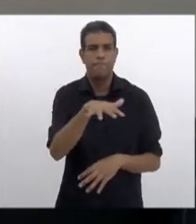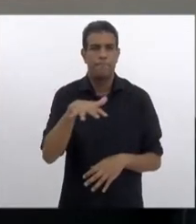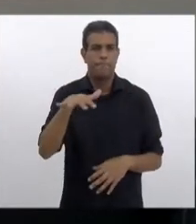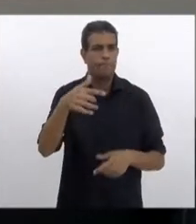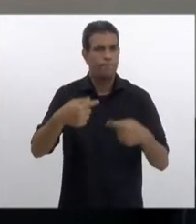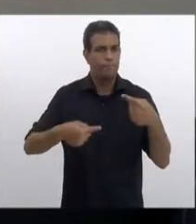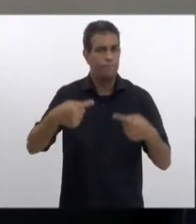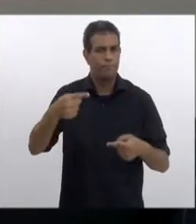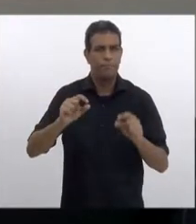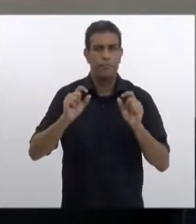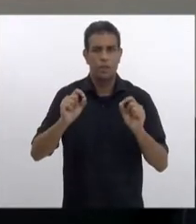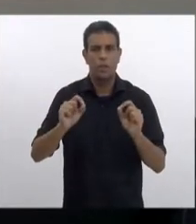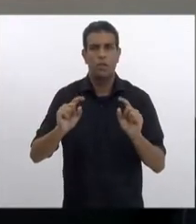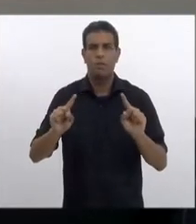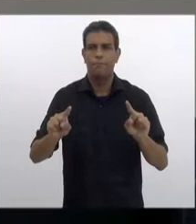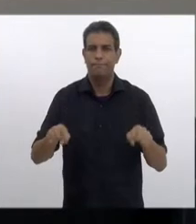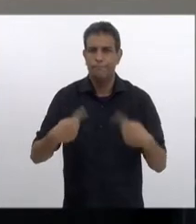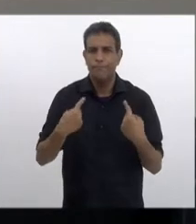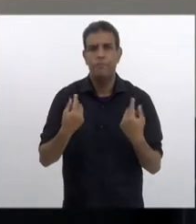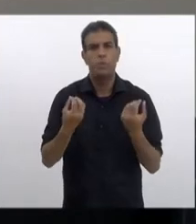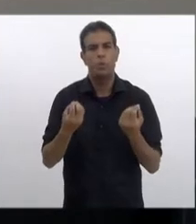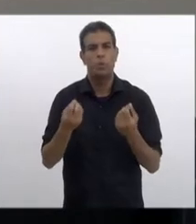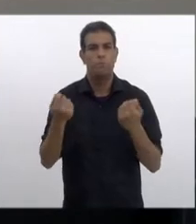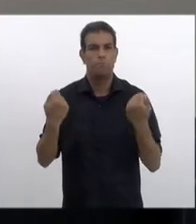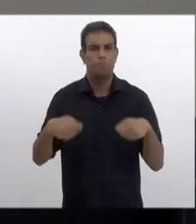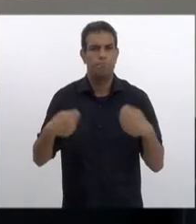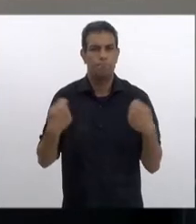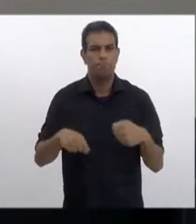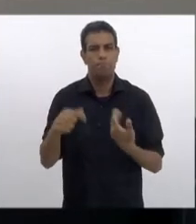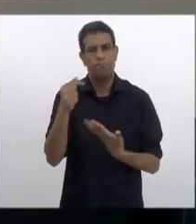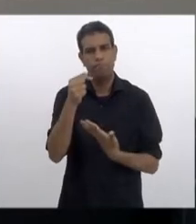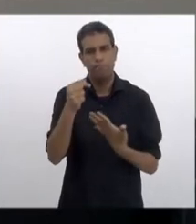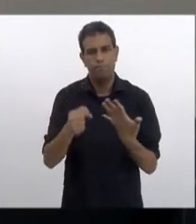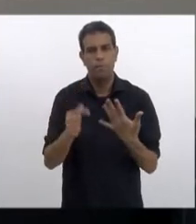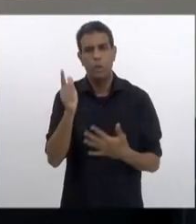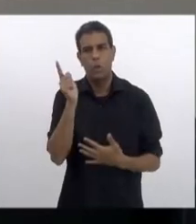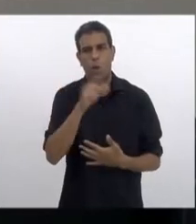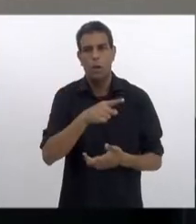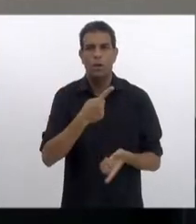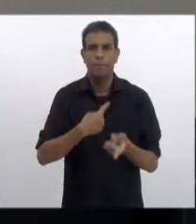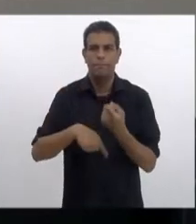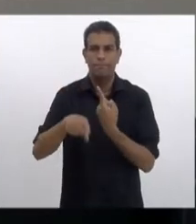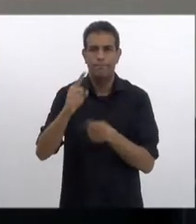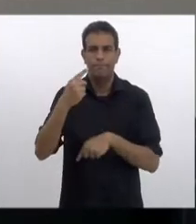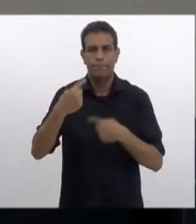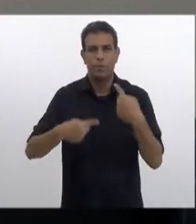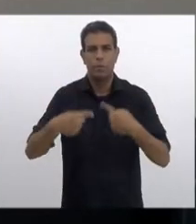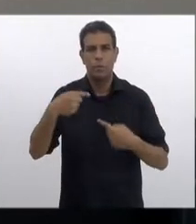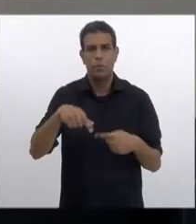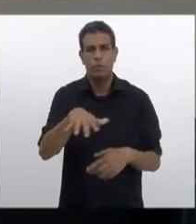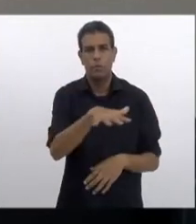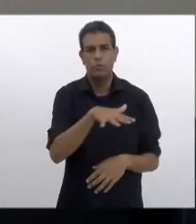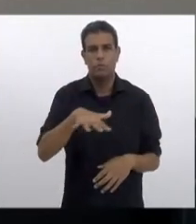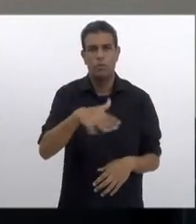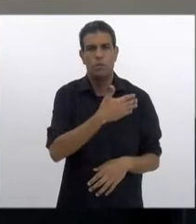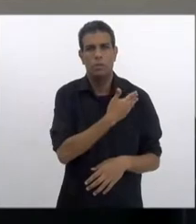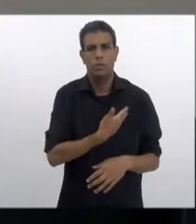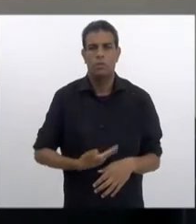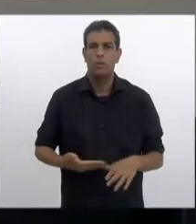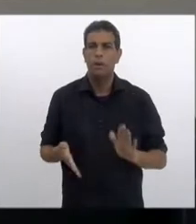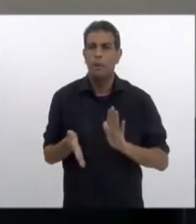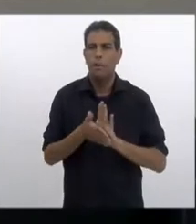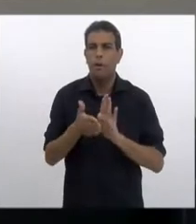discutido é os desafios necessários para a consolidação de políticas públicas e efetivas para